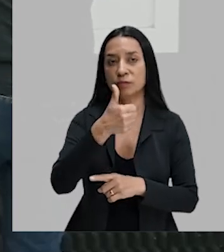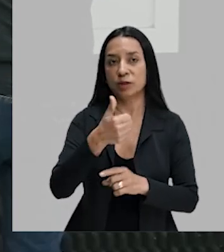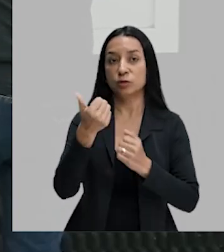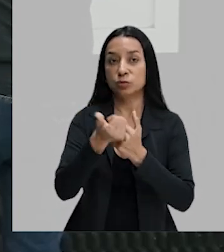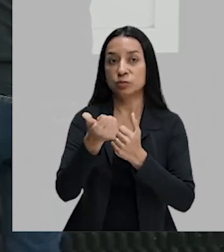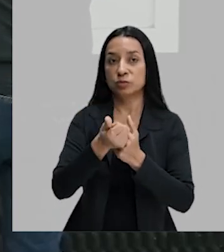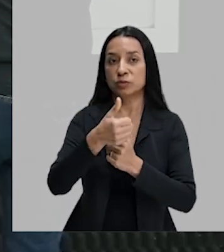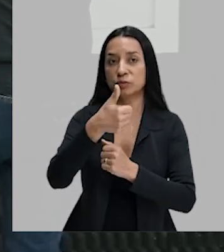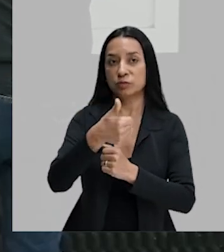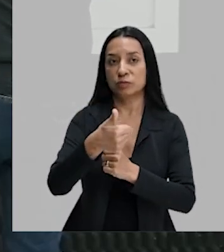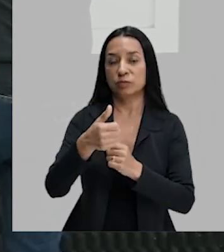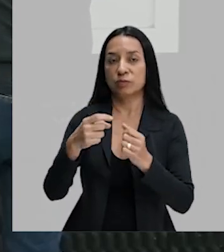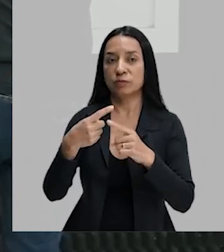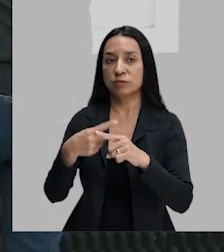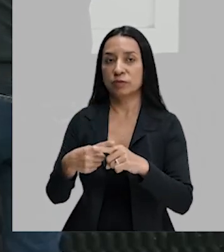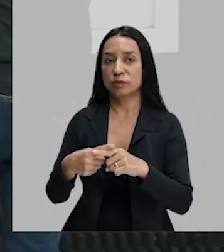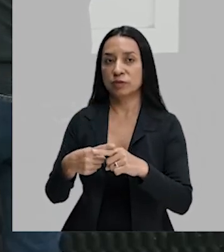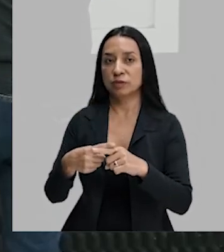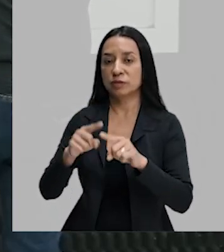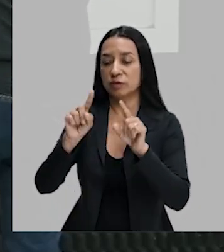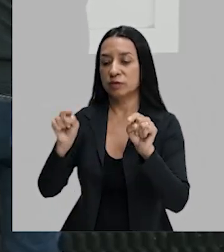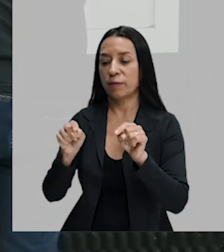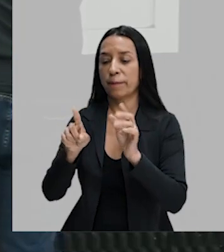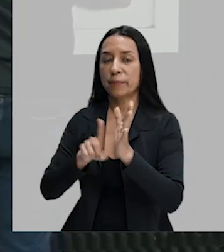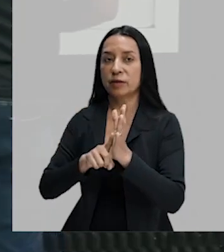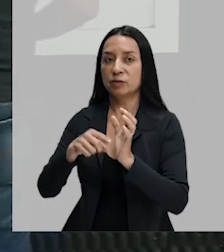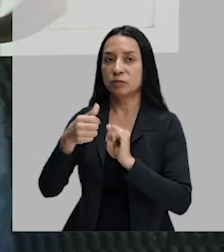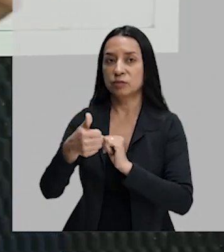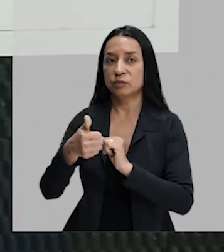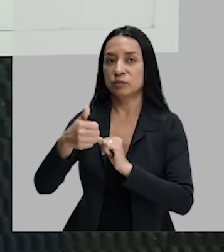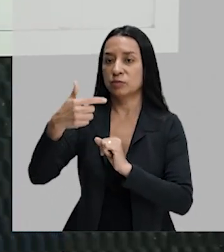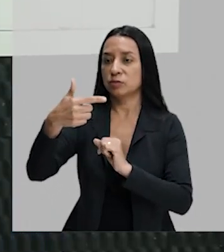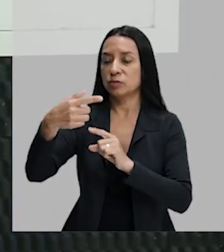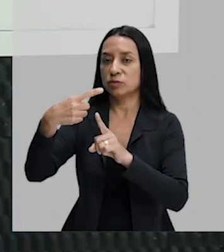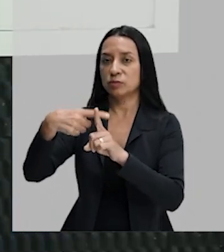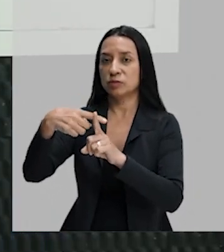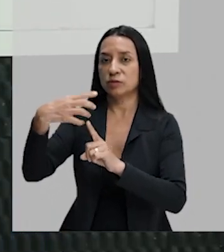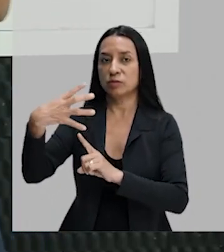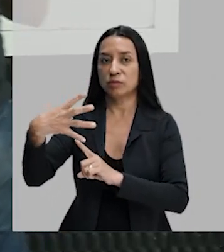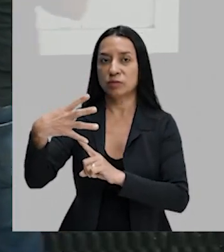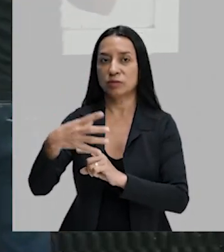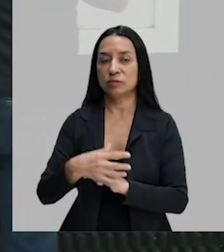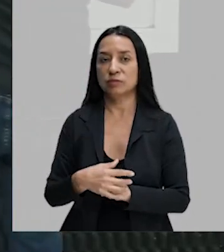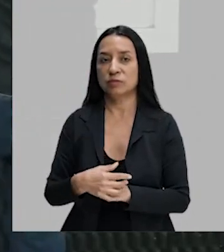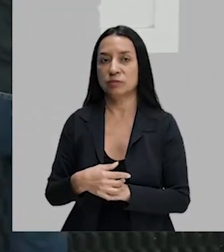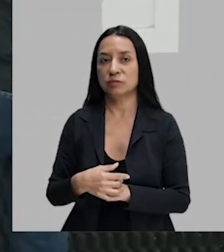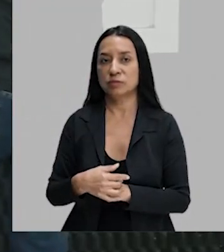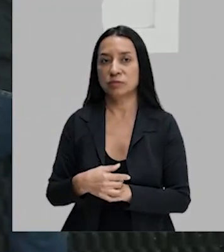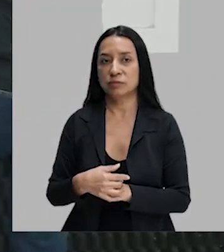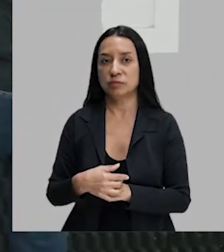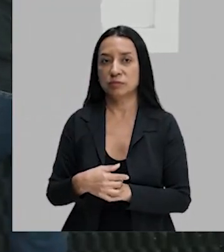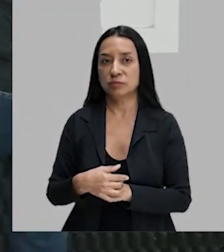menos um elevado a dois mais quatro vezes aí o menor complementar